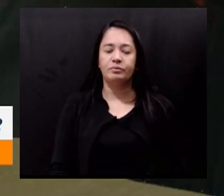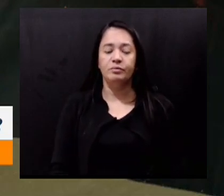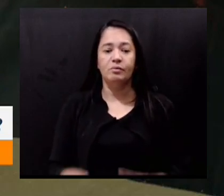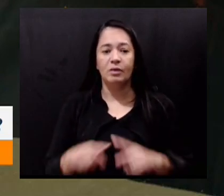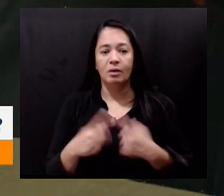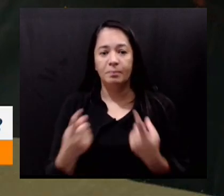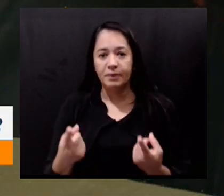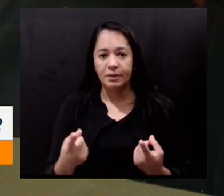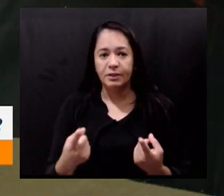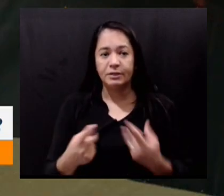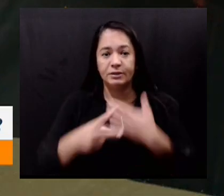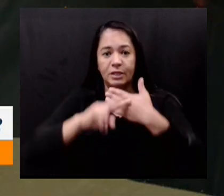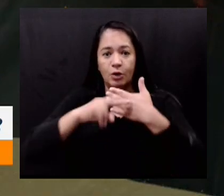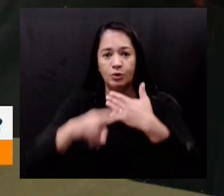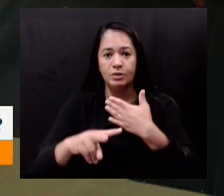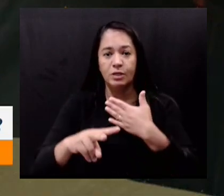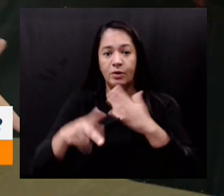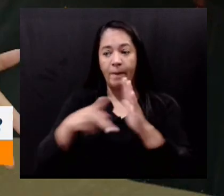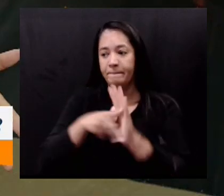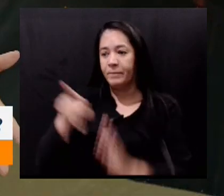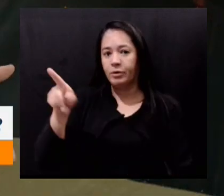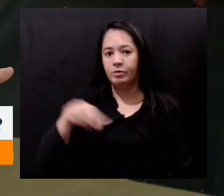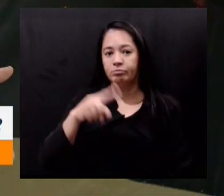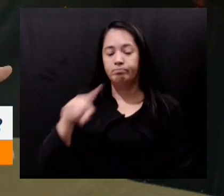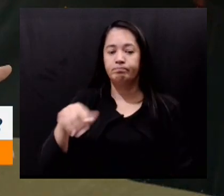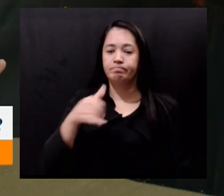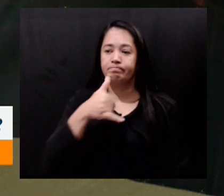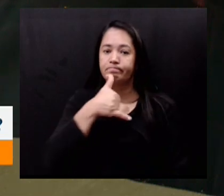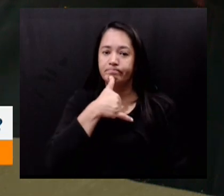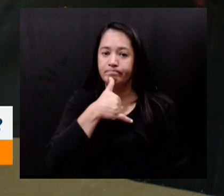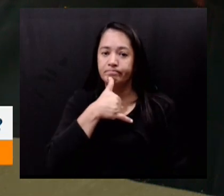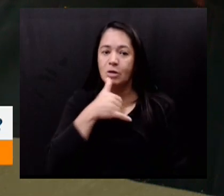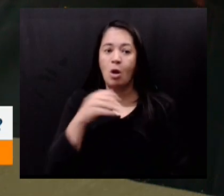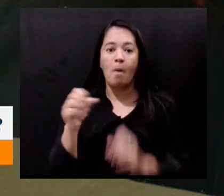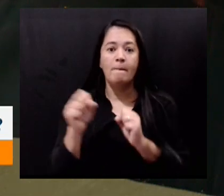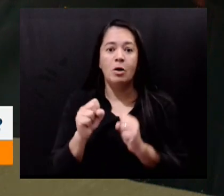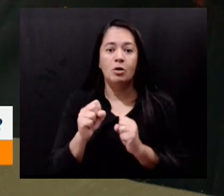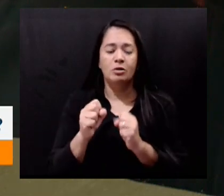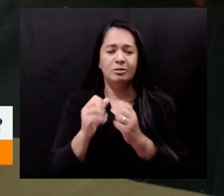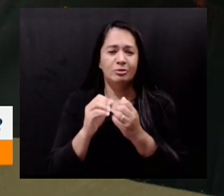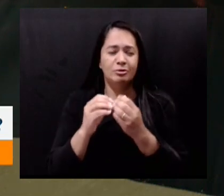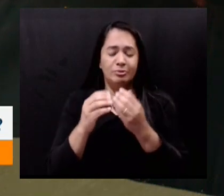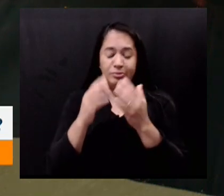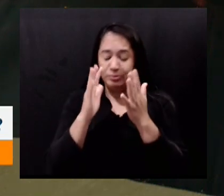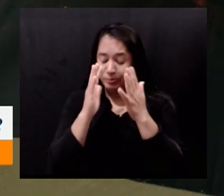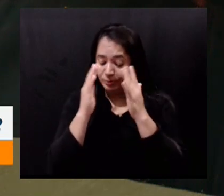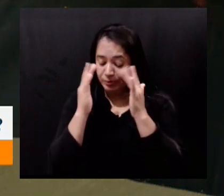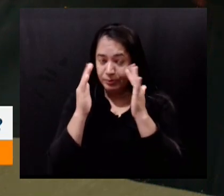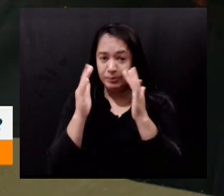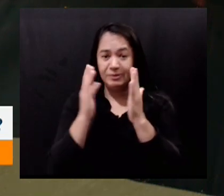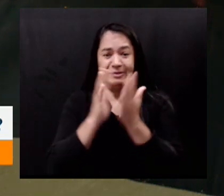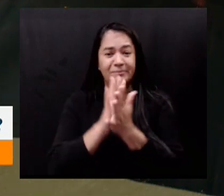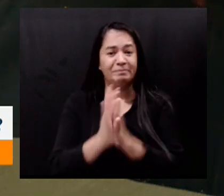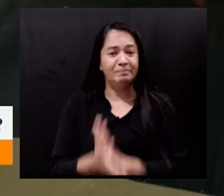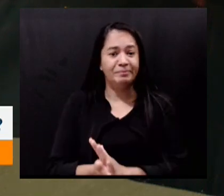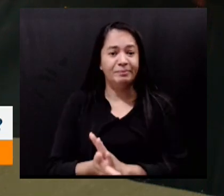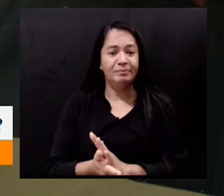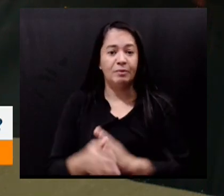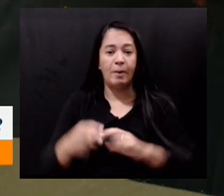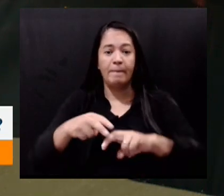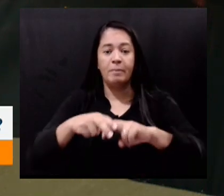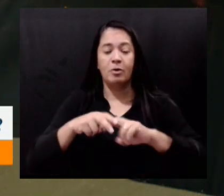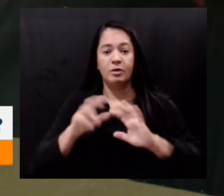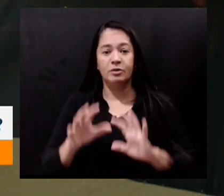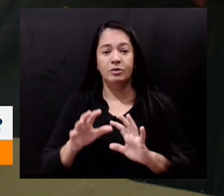consequência do cancelamento, infelizmente, pode ser uma tragédia, e a partir disso vêm as investigações, né? Então